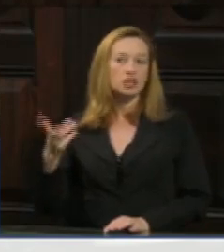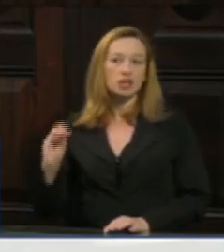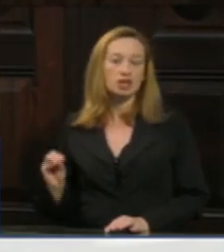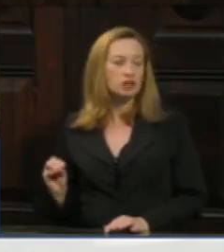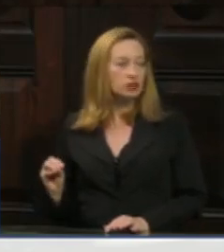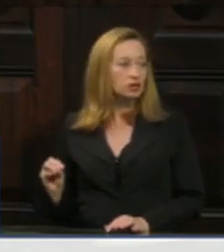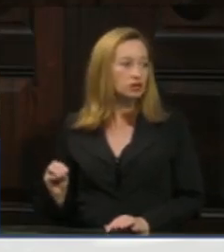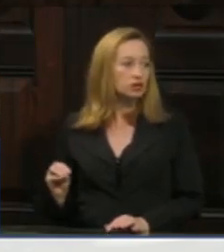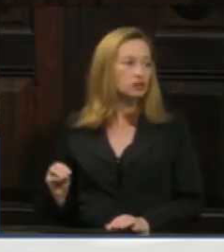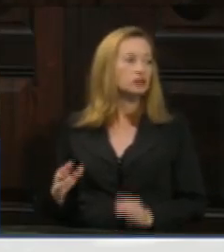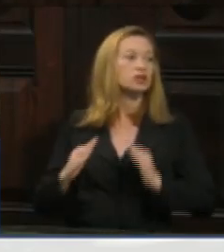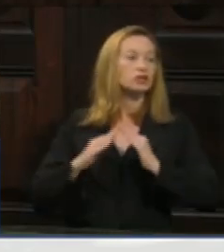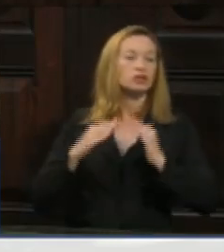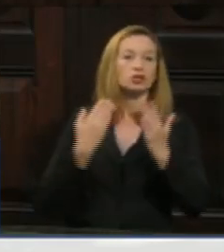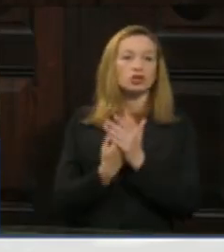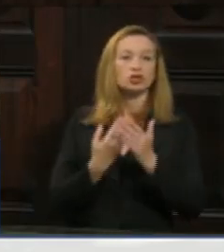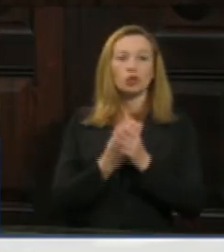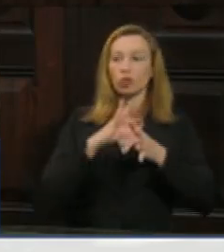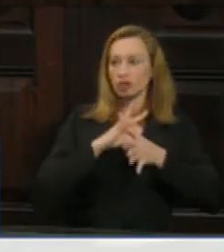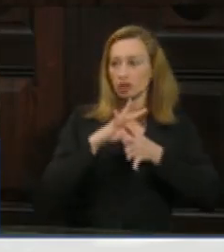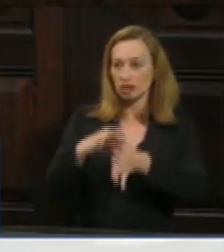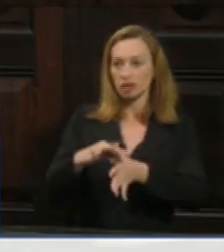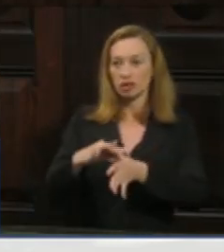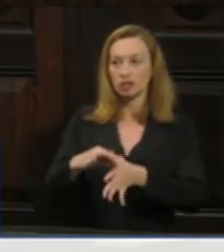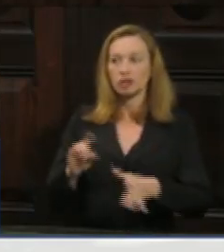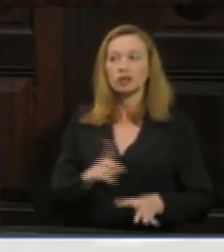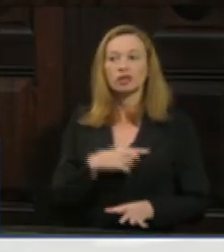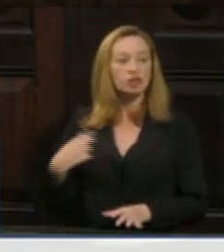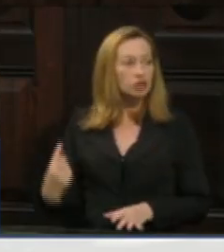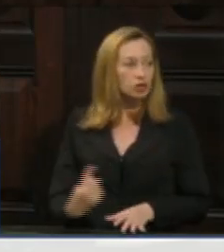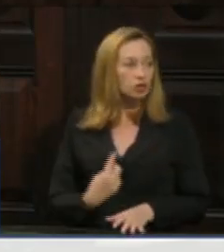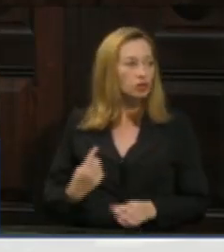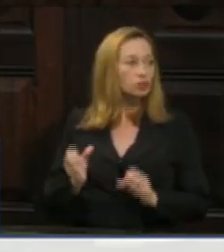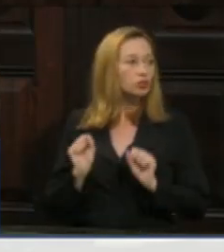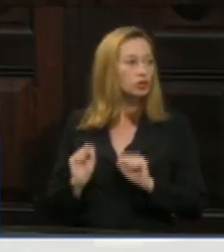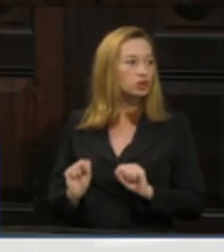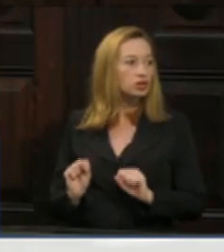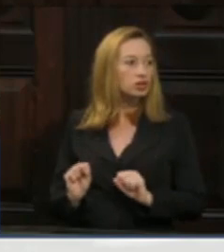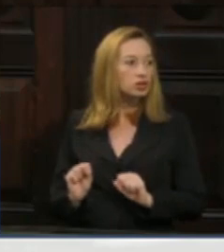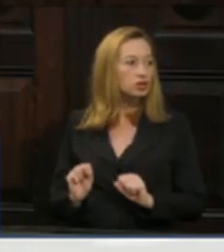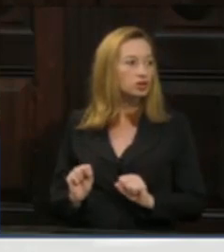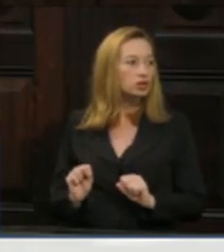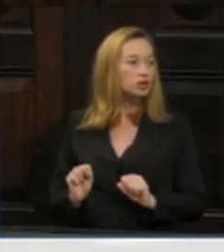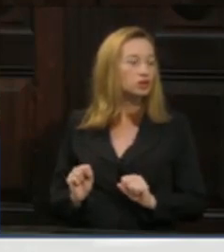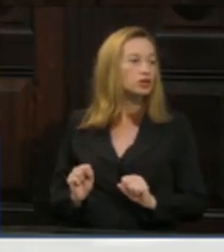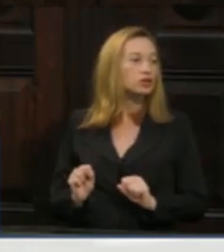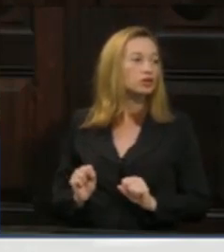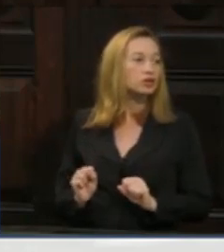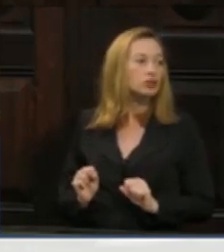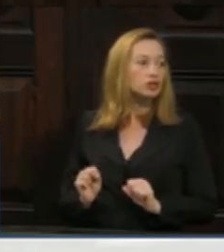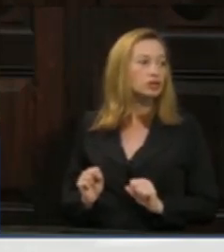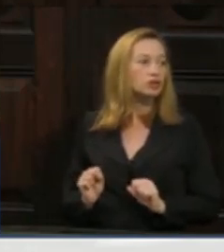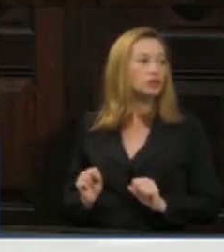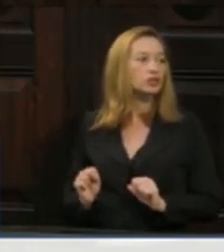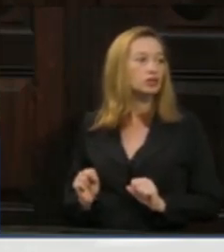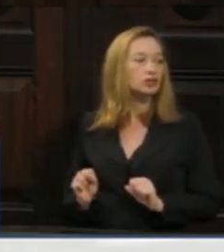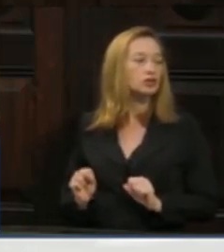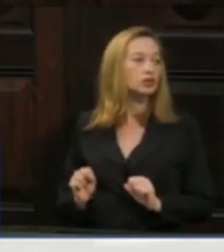de janeiro, onde a gente pode prever aí mais uns 140 milhões de arrecadação de dívida